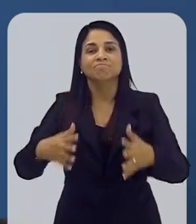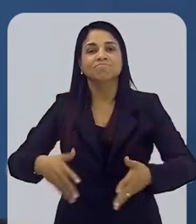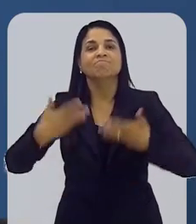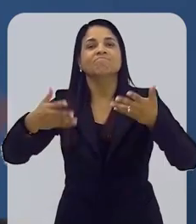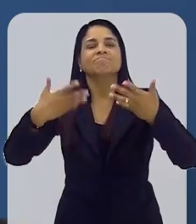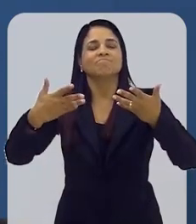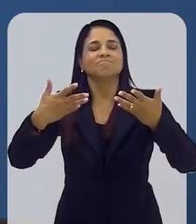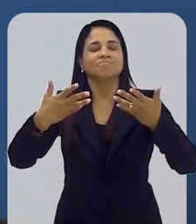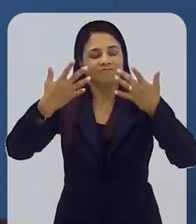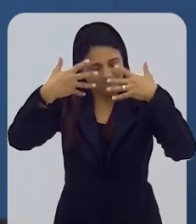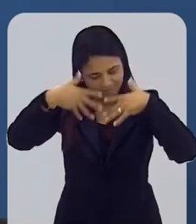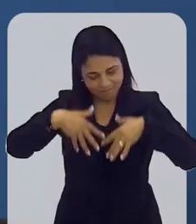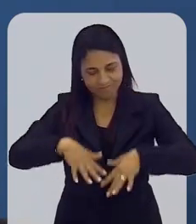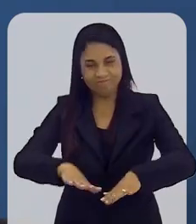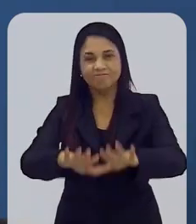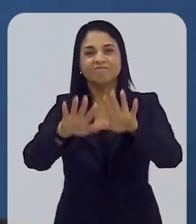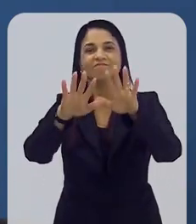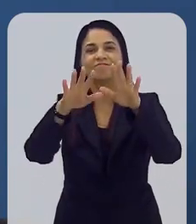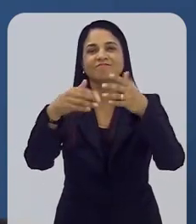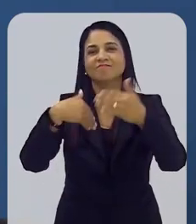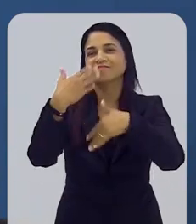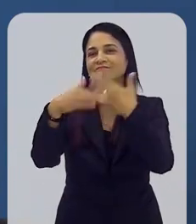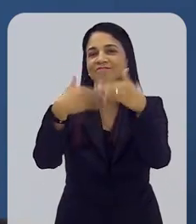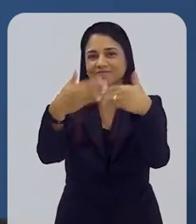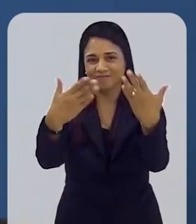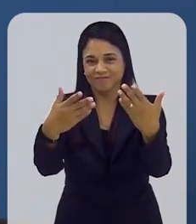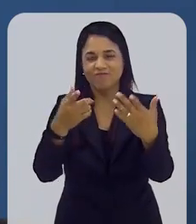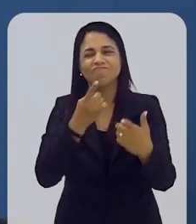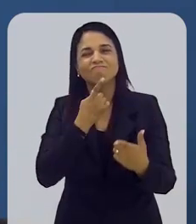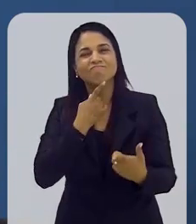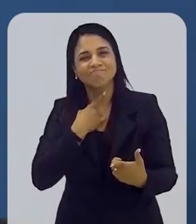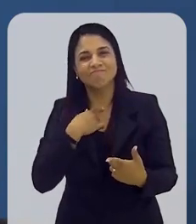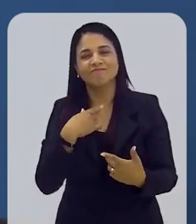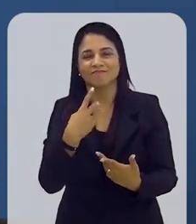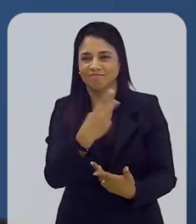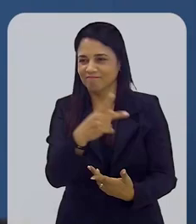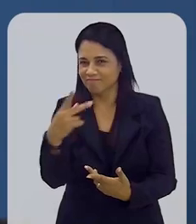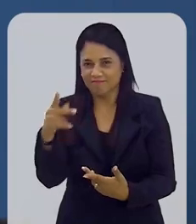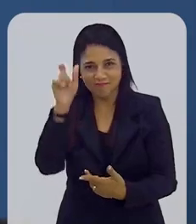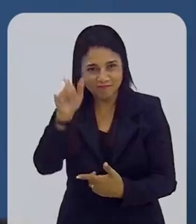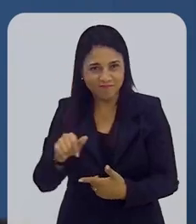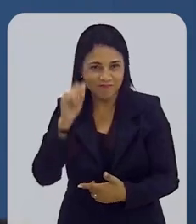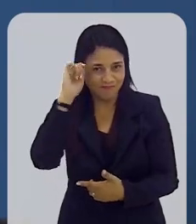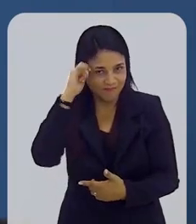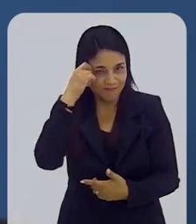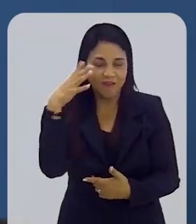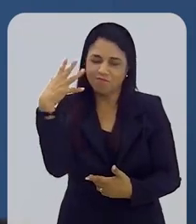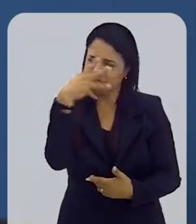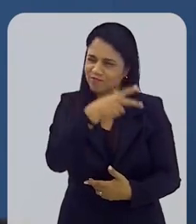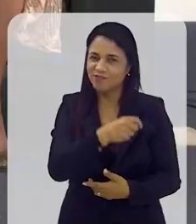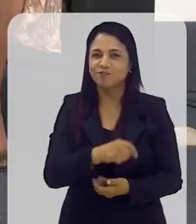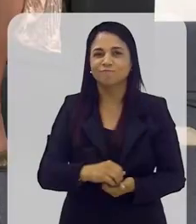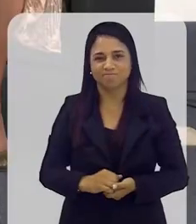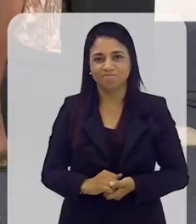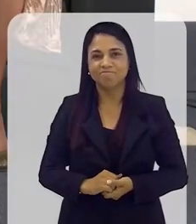mais oxúnico, num rio de muito mais fluidez, assim. Desejo muito isso para elas e é muito bonito ver